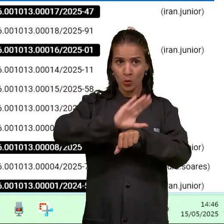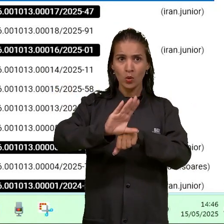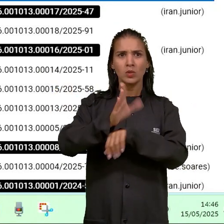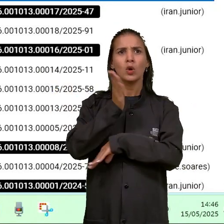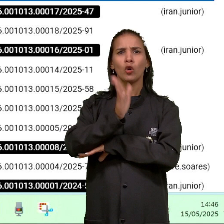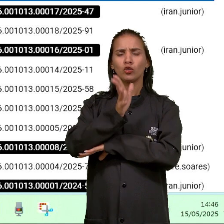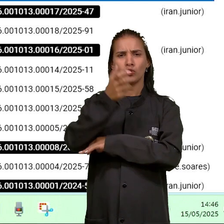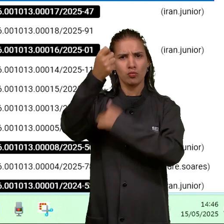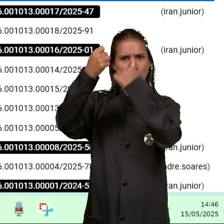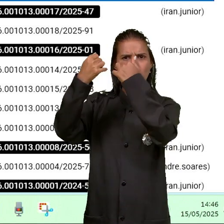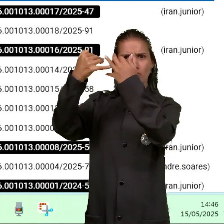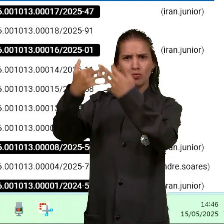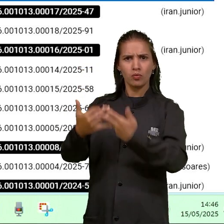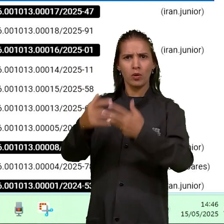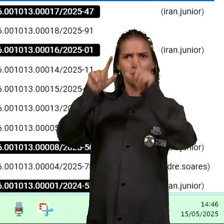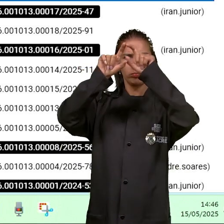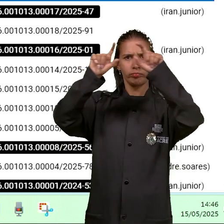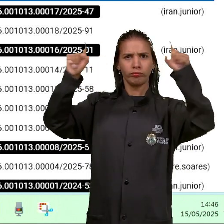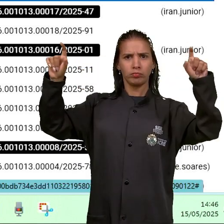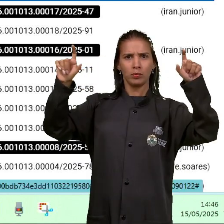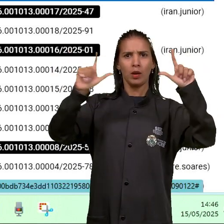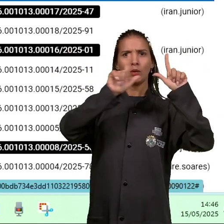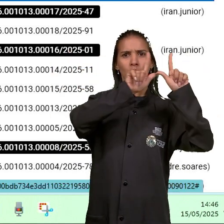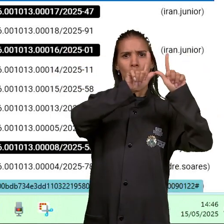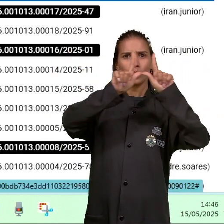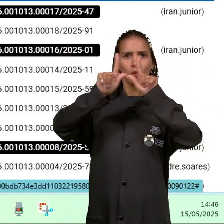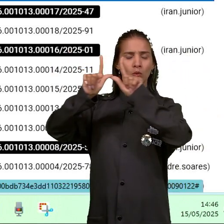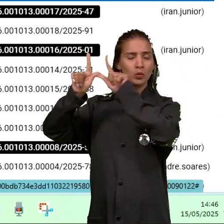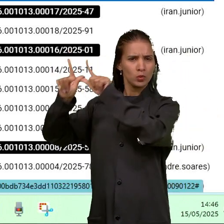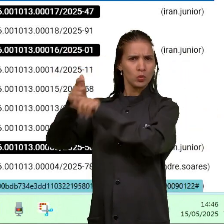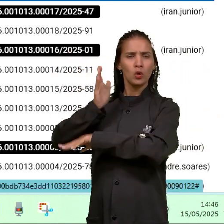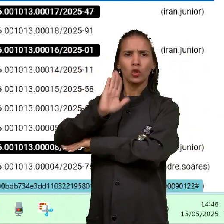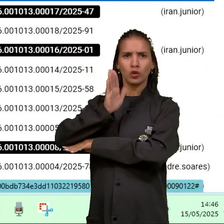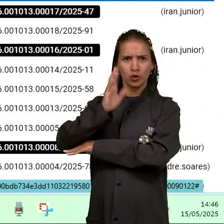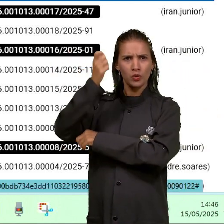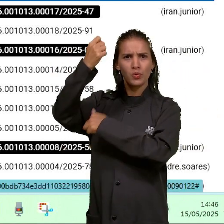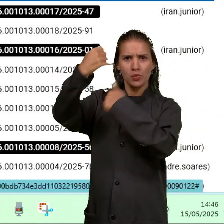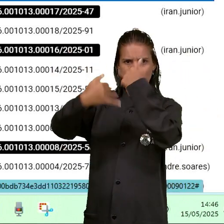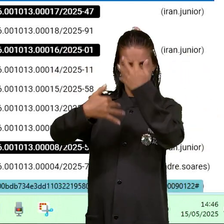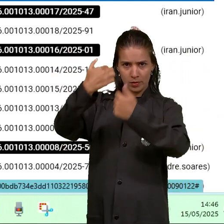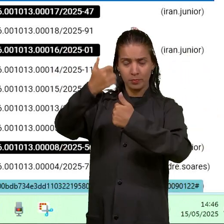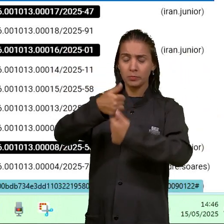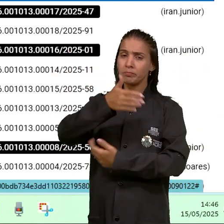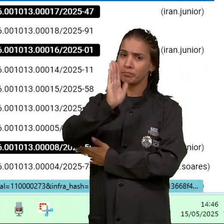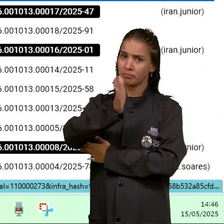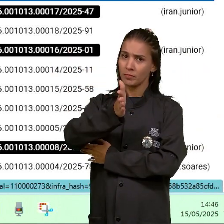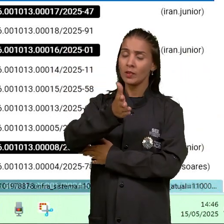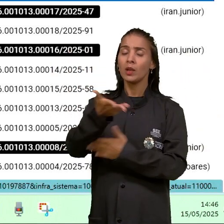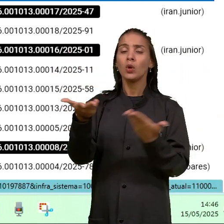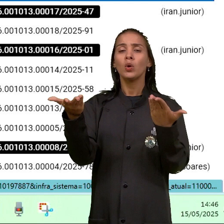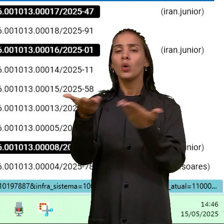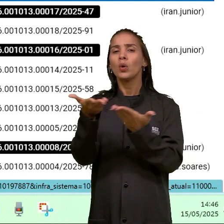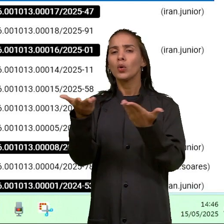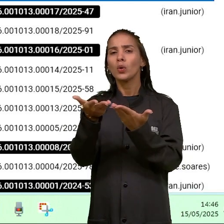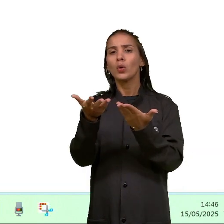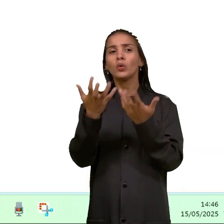né? Paramos ontem na questão aqui dos marcadores, né? E eu quero entrar hoje